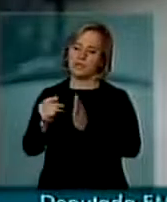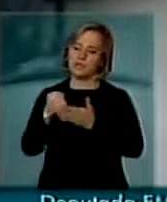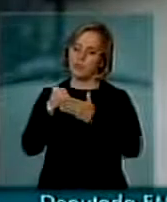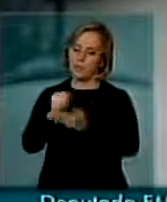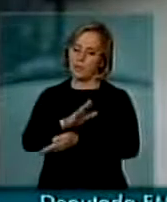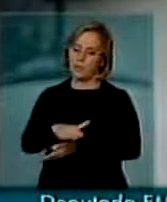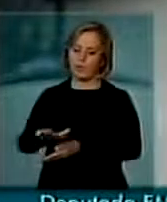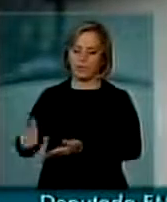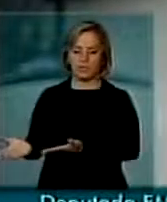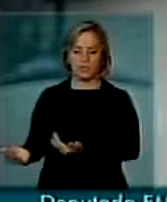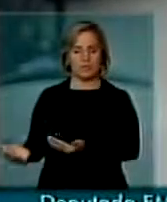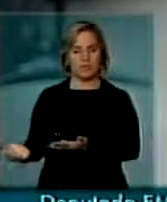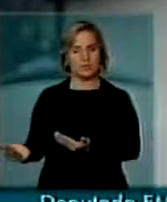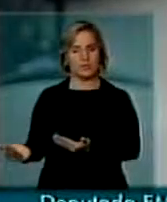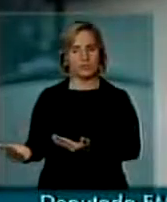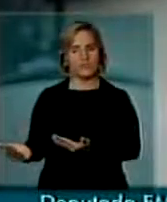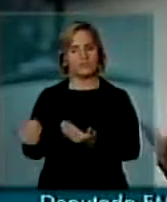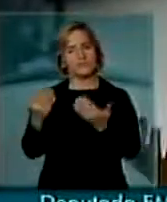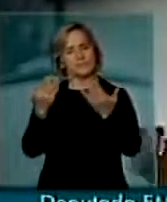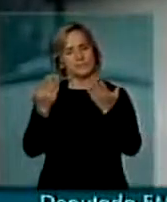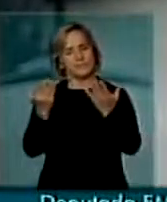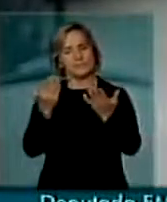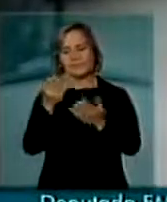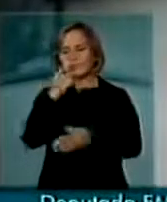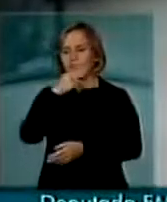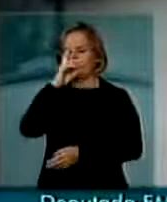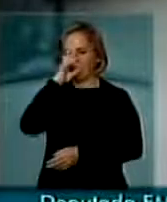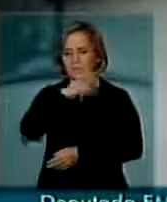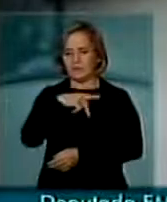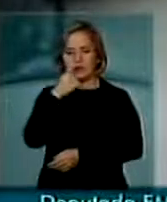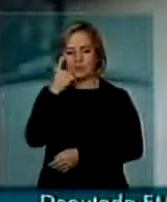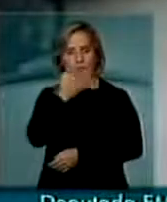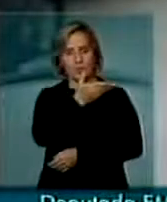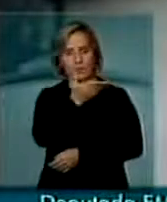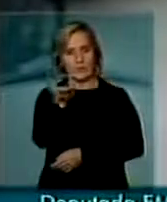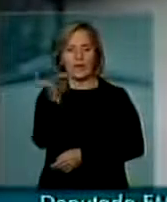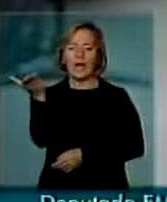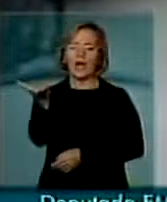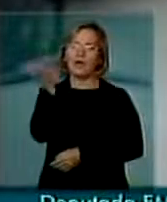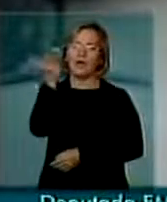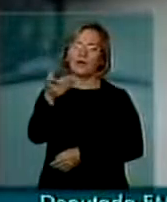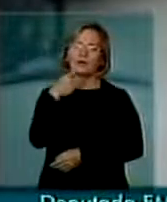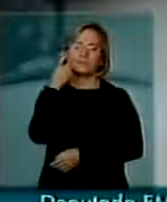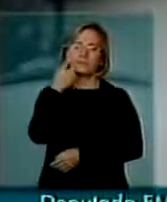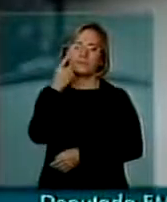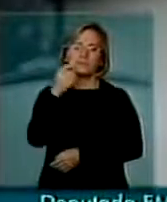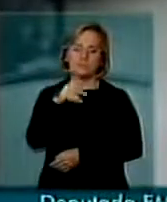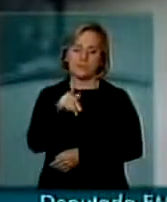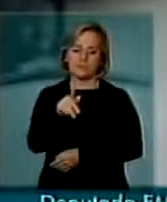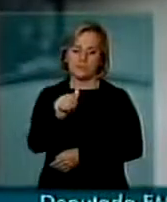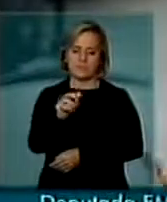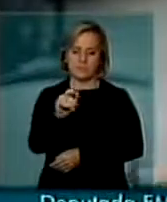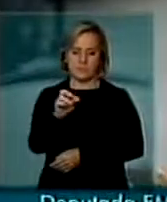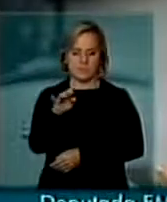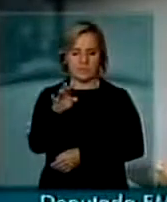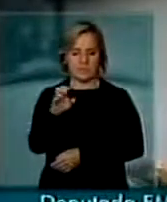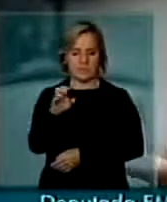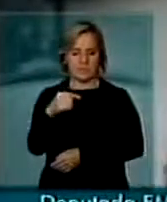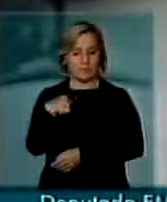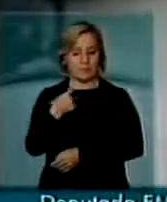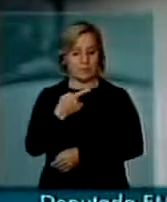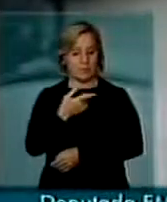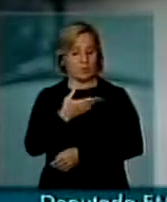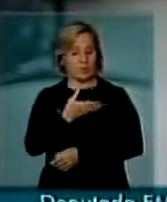e para os nossos jovens. Então, presidente e nosso deputado que nos concede este à parte, nós estamos